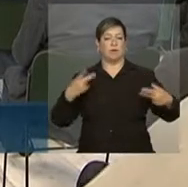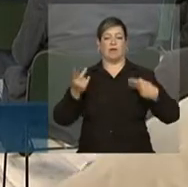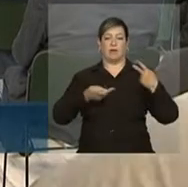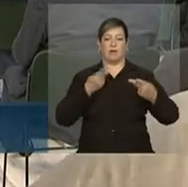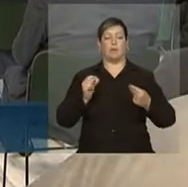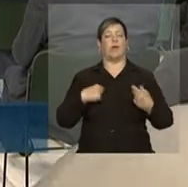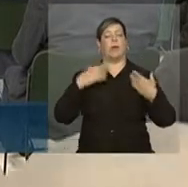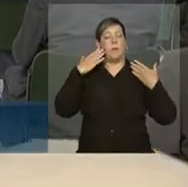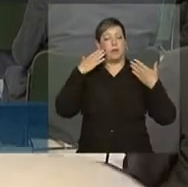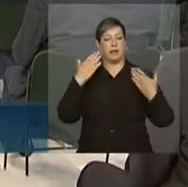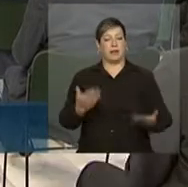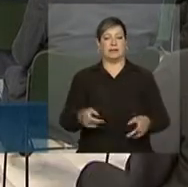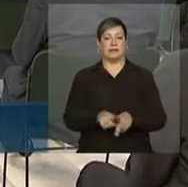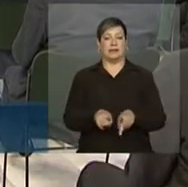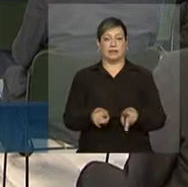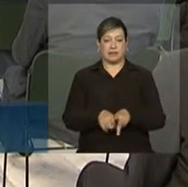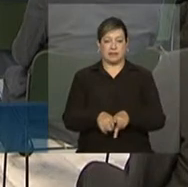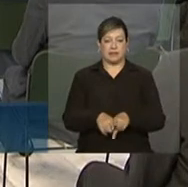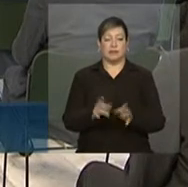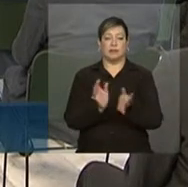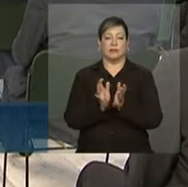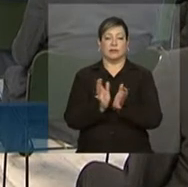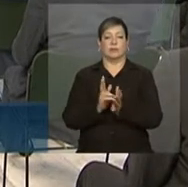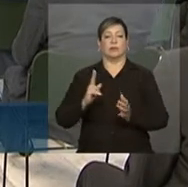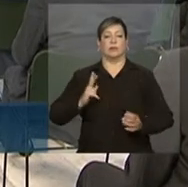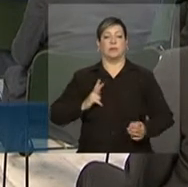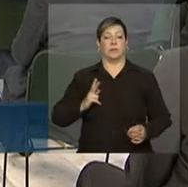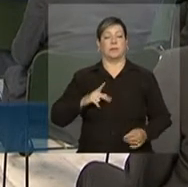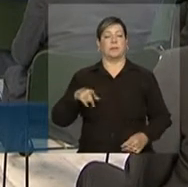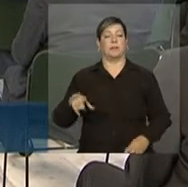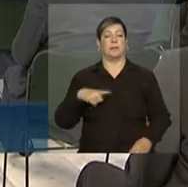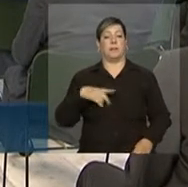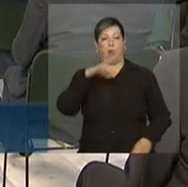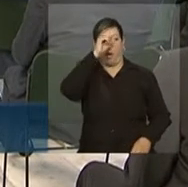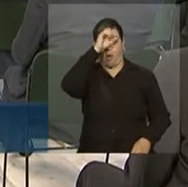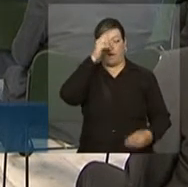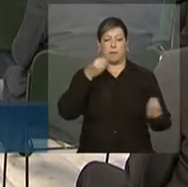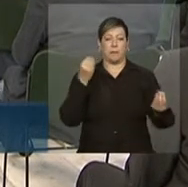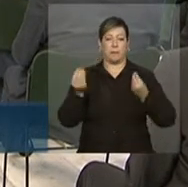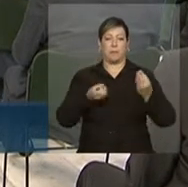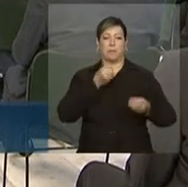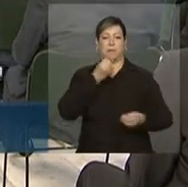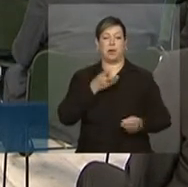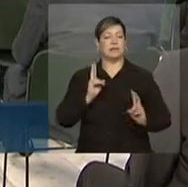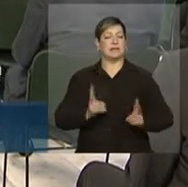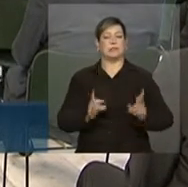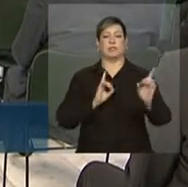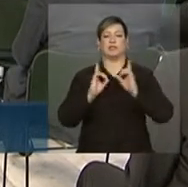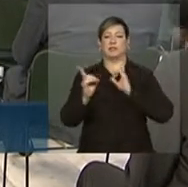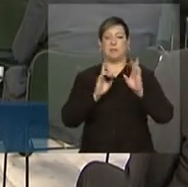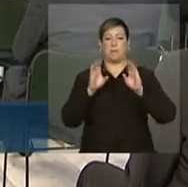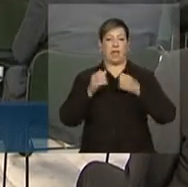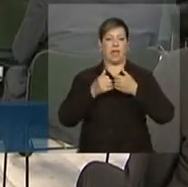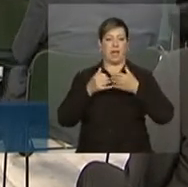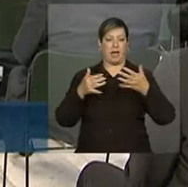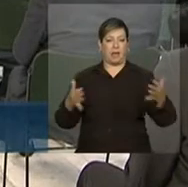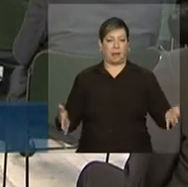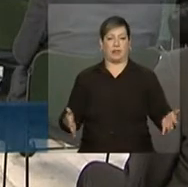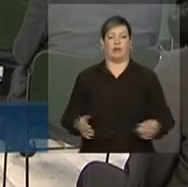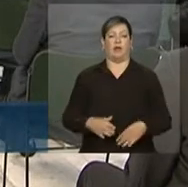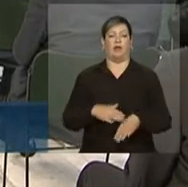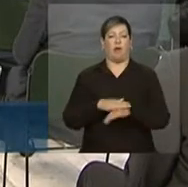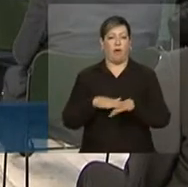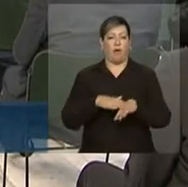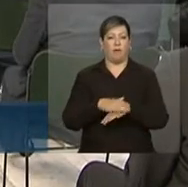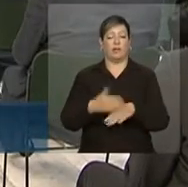E agradecer também a compreensão do setor privado. O setor privado sempre dialogou de forma aberta, franca,